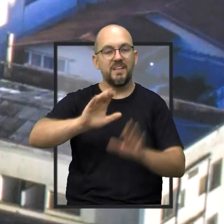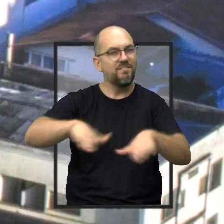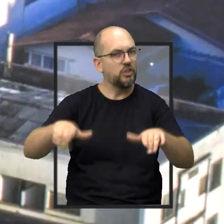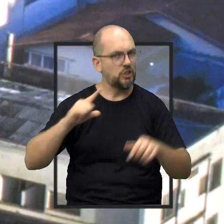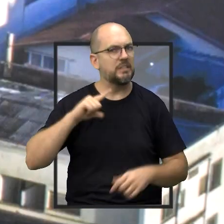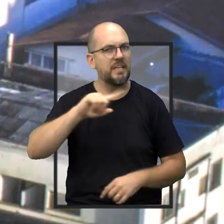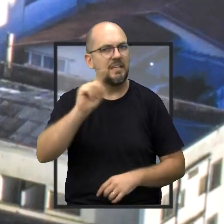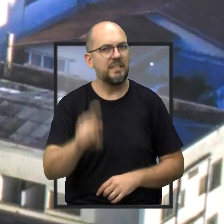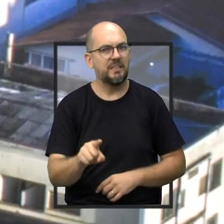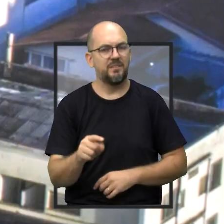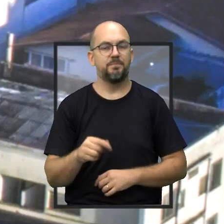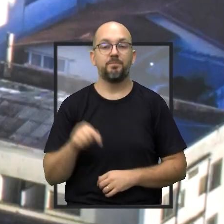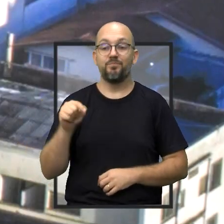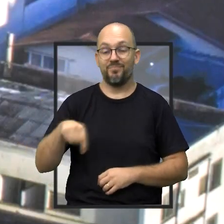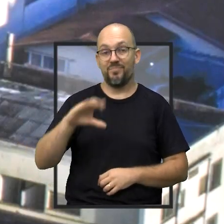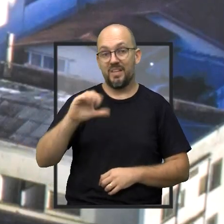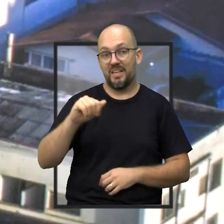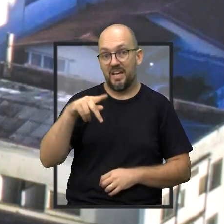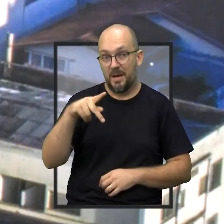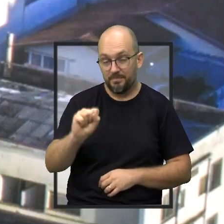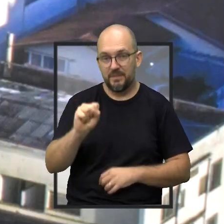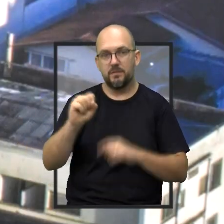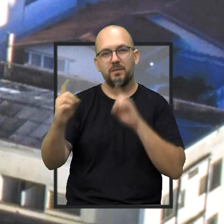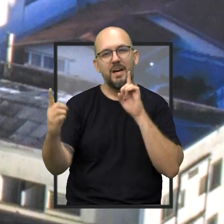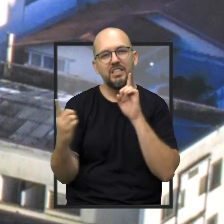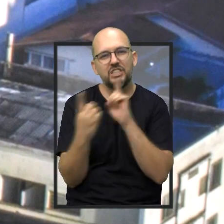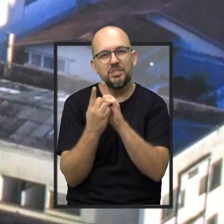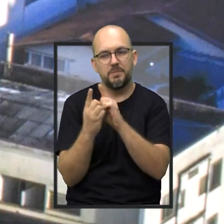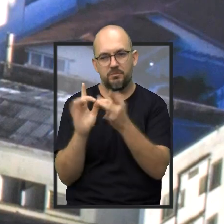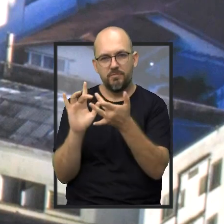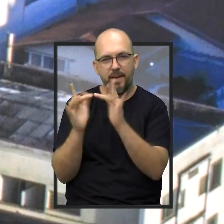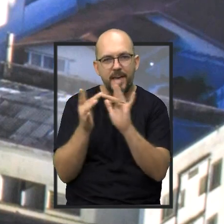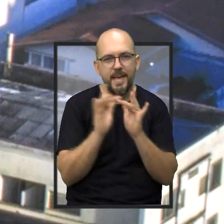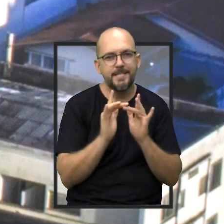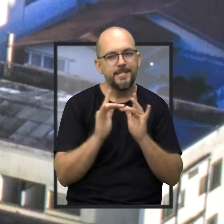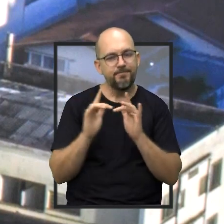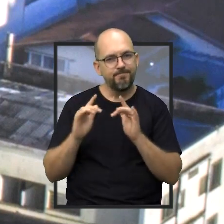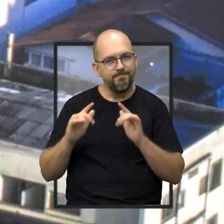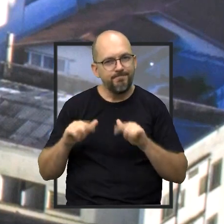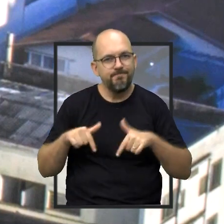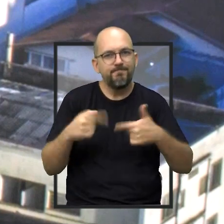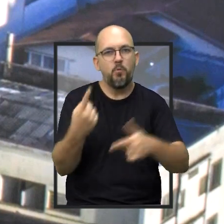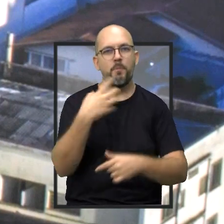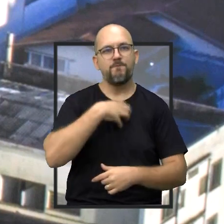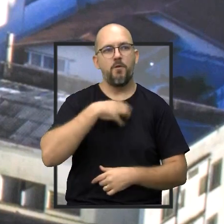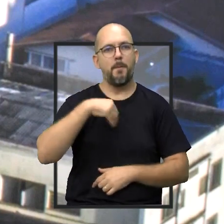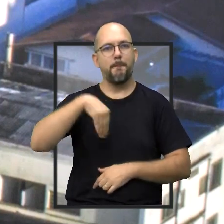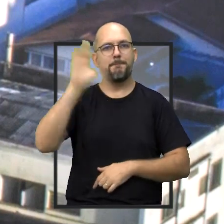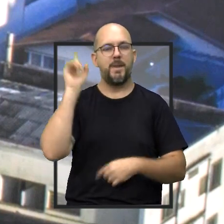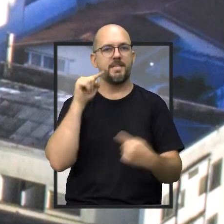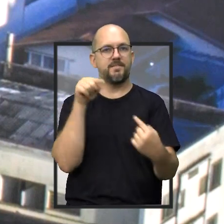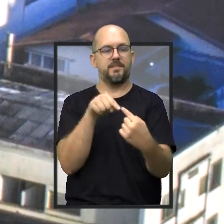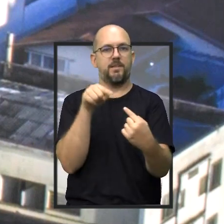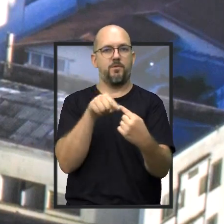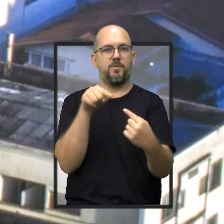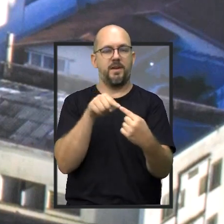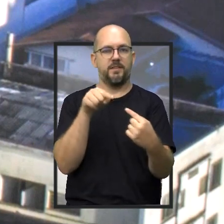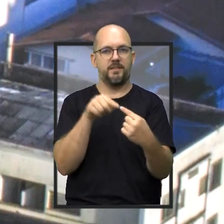gente entende que tendo esse CAPS, esse atendimento, essa rede funciona de uma forma mais